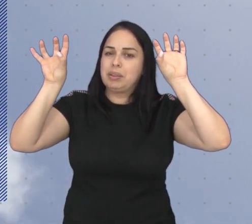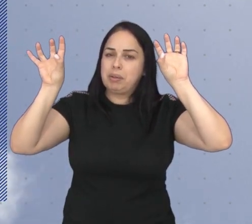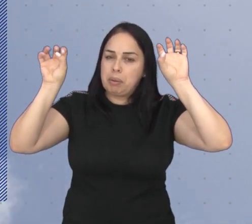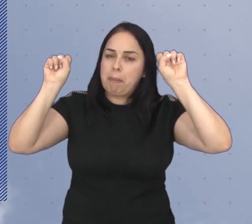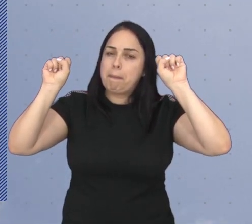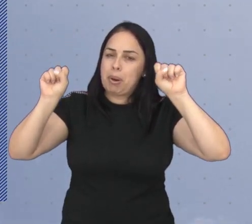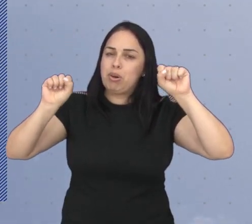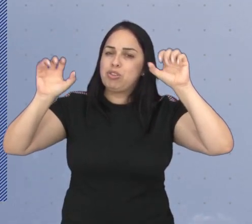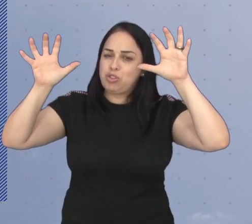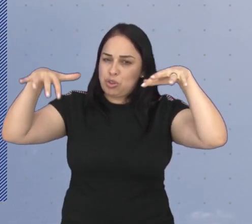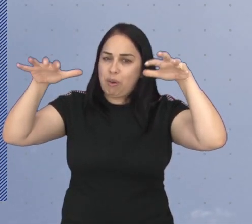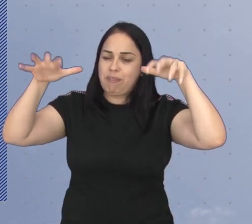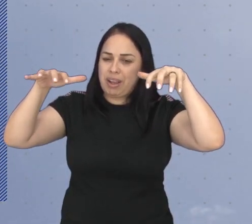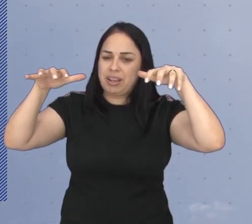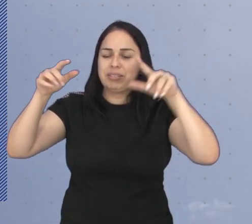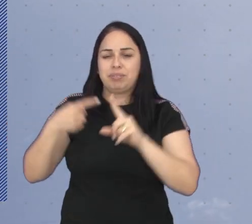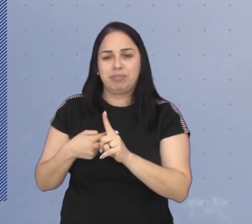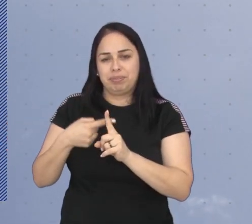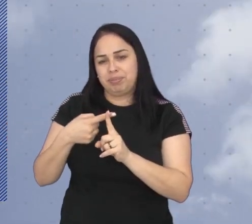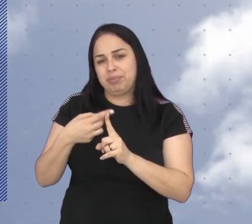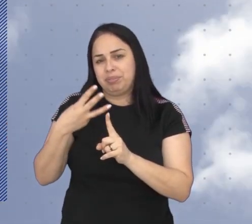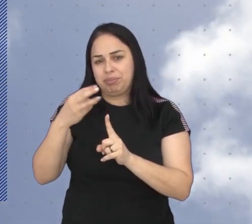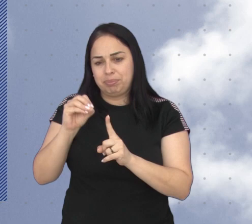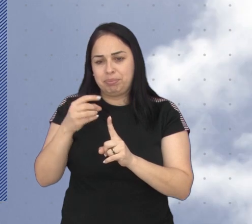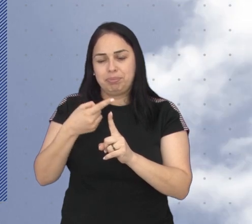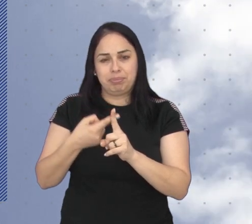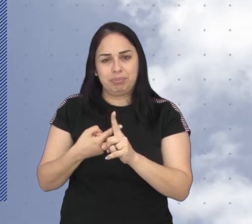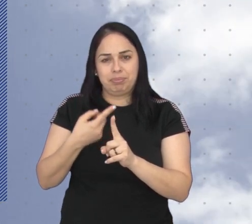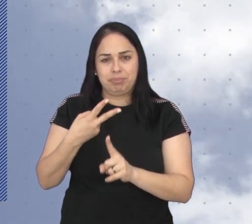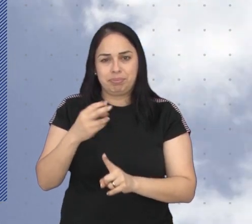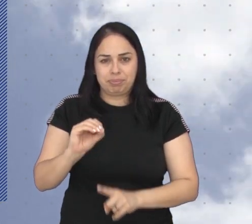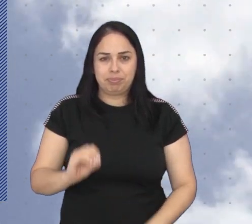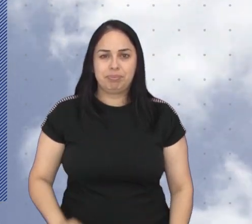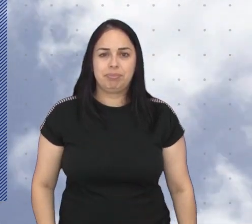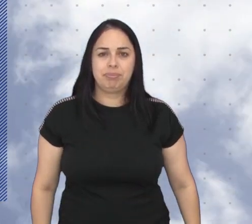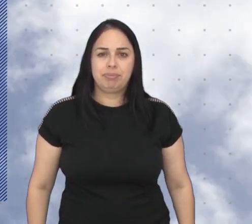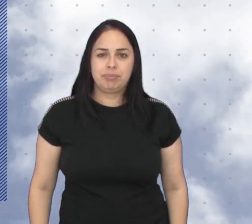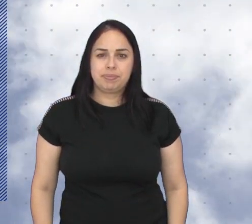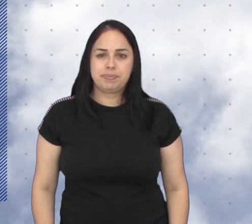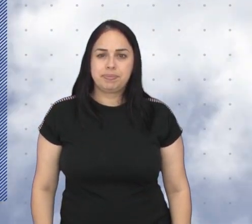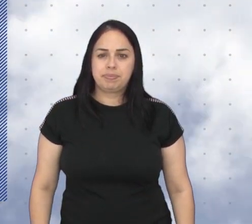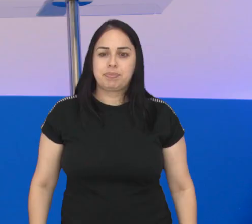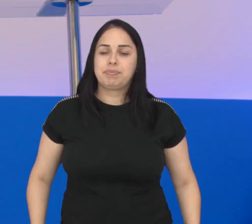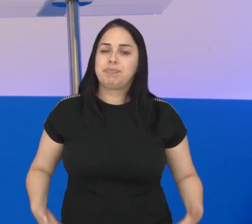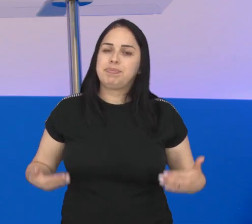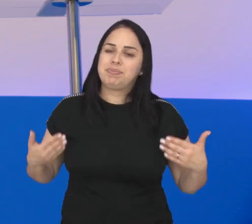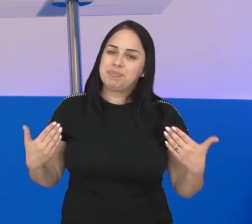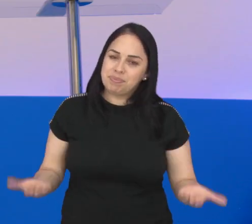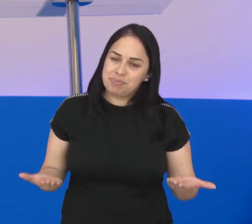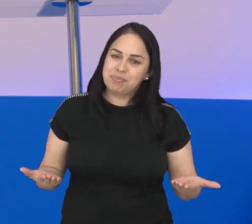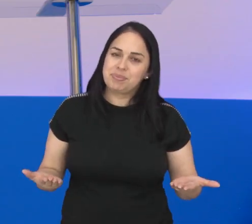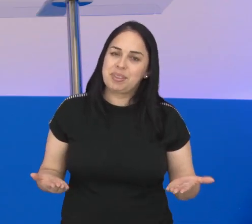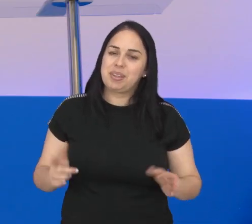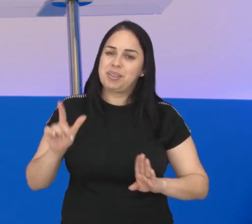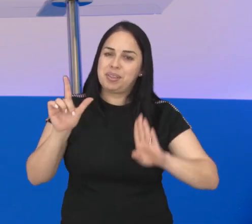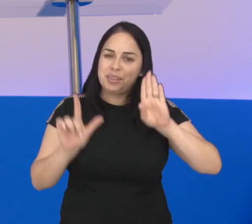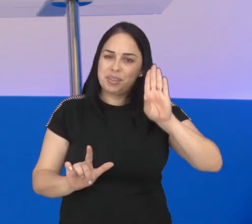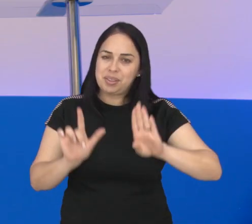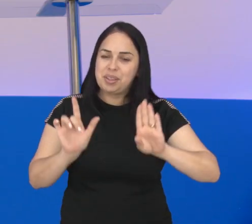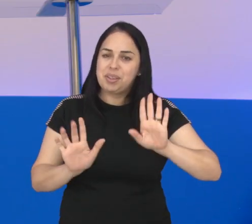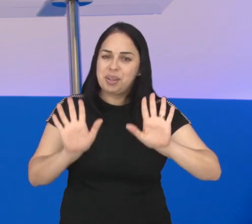Há possibilidade de chuva e a máxima será de 30 e a mínima de 20. É isso, pessoal. O